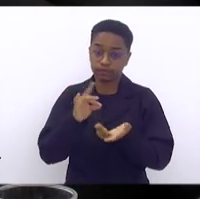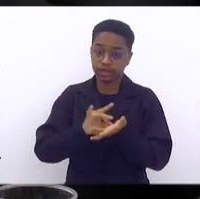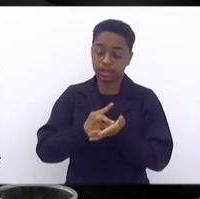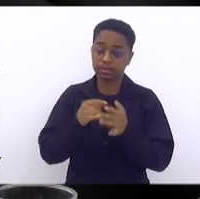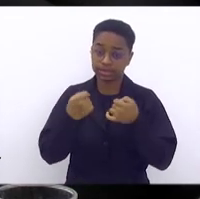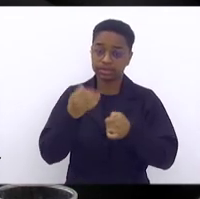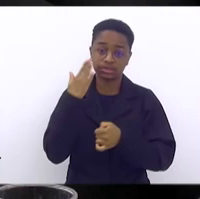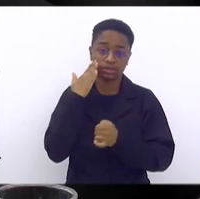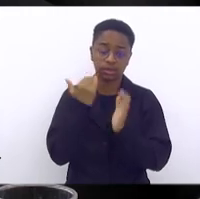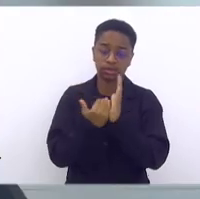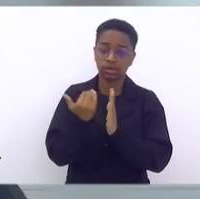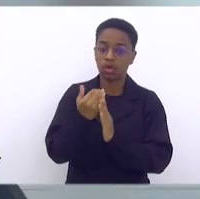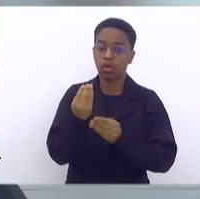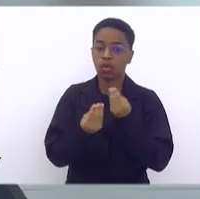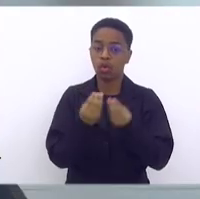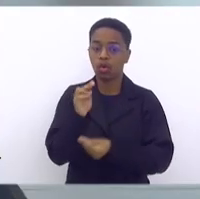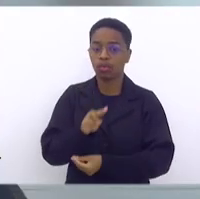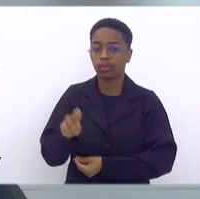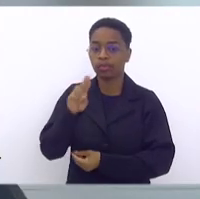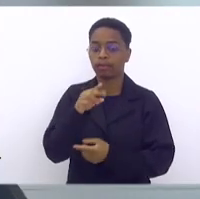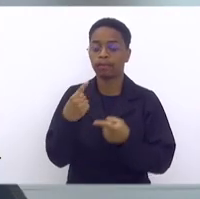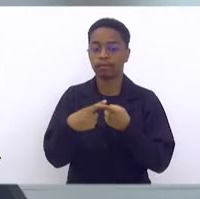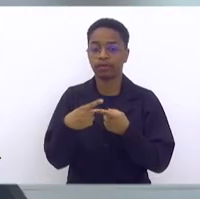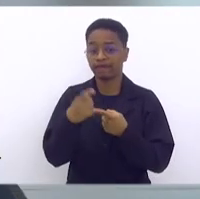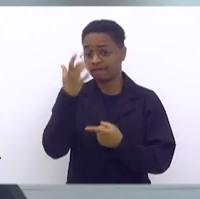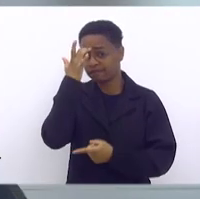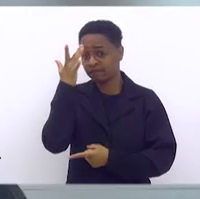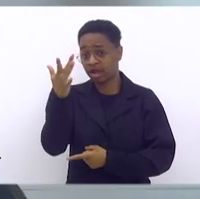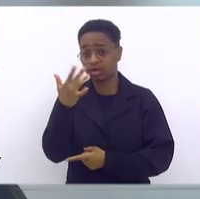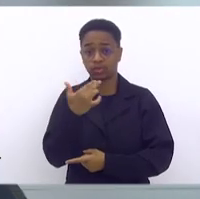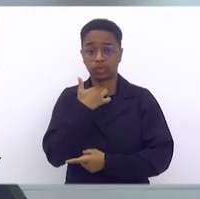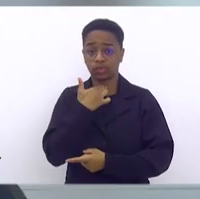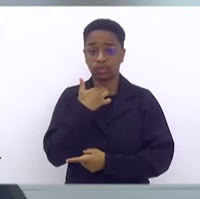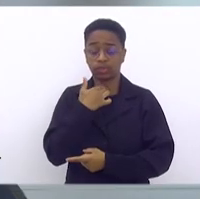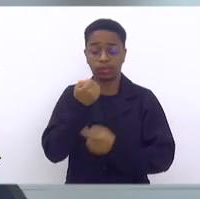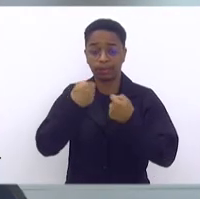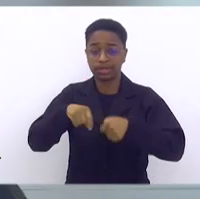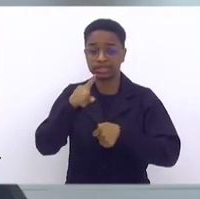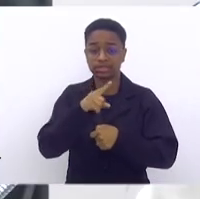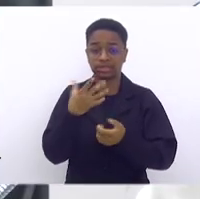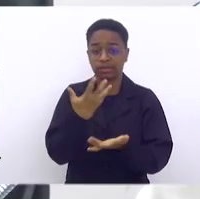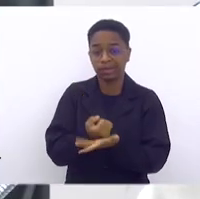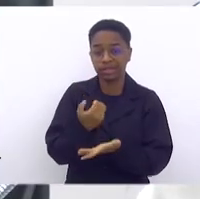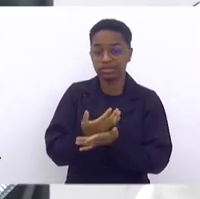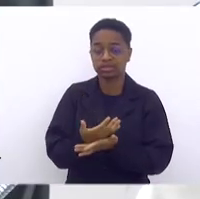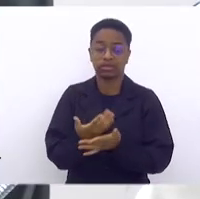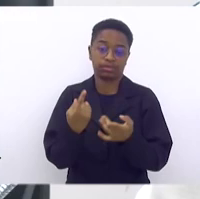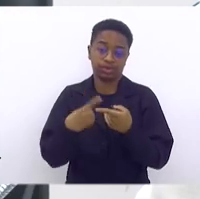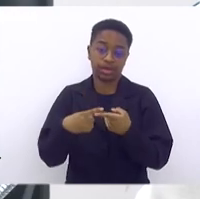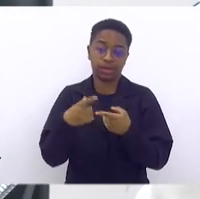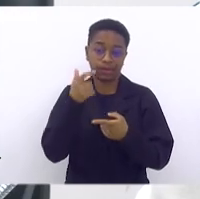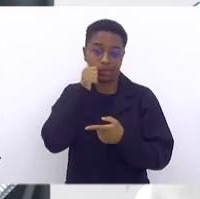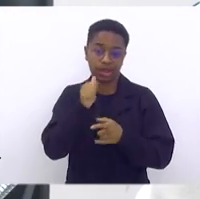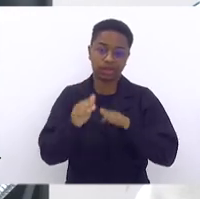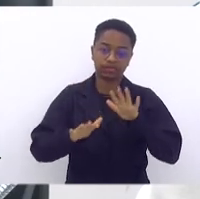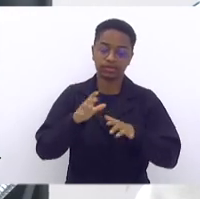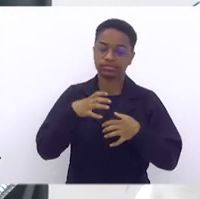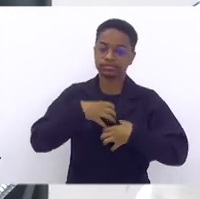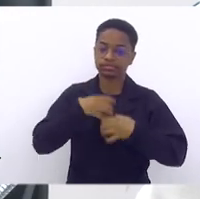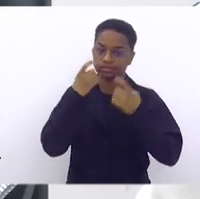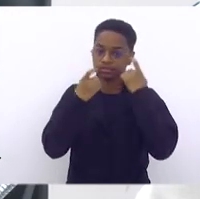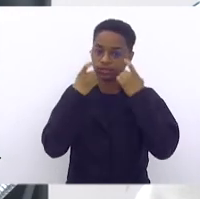precisam saber como usar, que é um toque fácil, que não precisa baixar, que não vai deixar rastro, digamos assim, que a mulher se preocupa muito em deixar